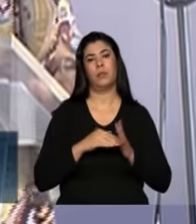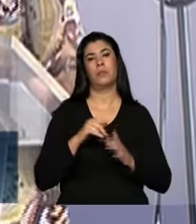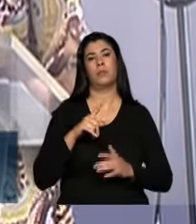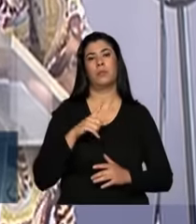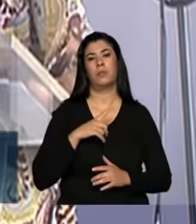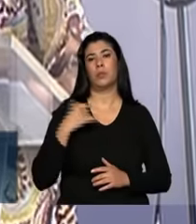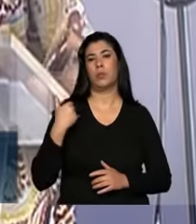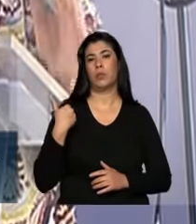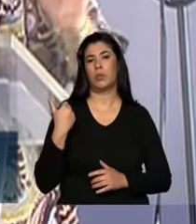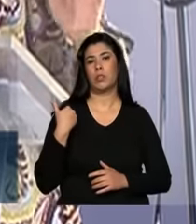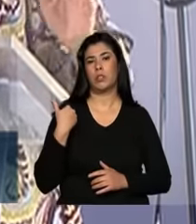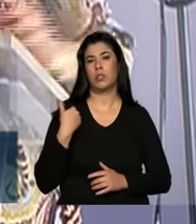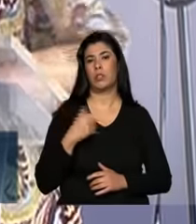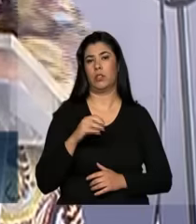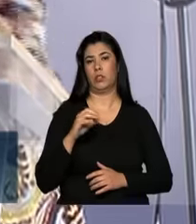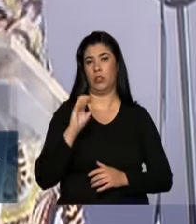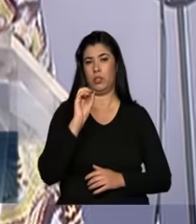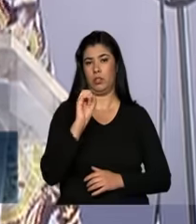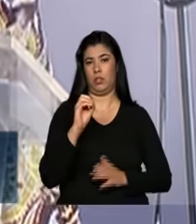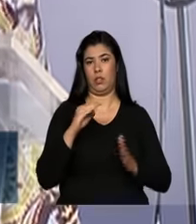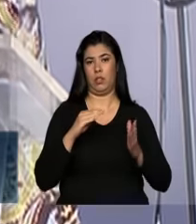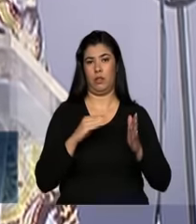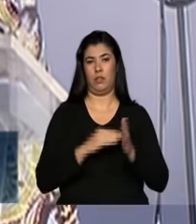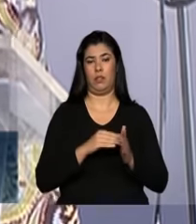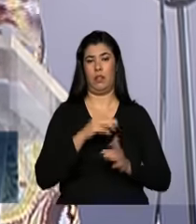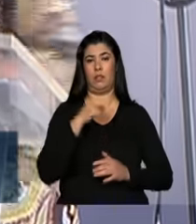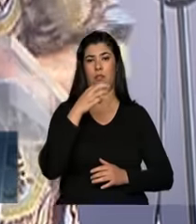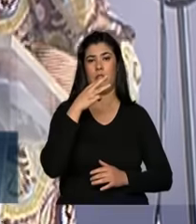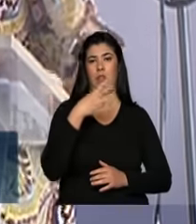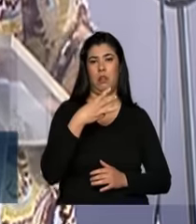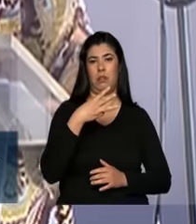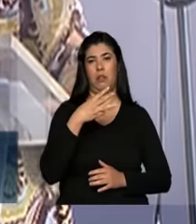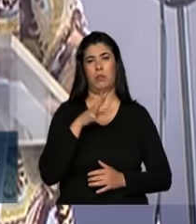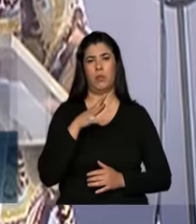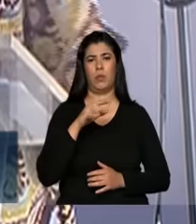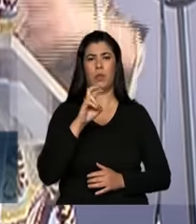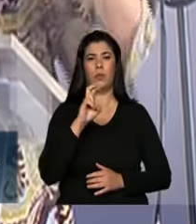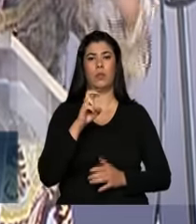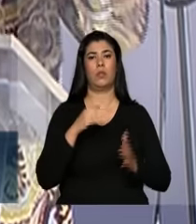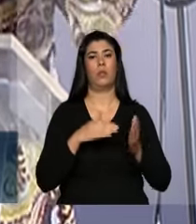idade, entre 0 a 3, 0 a 5 anos,